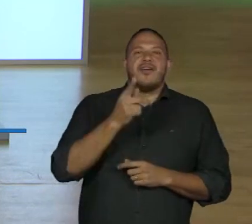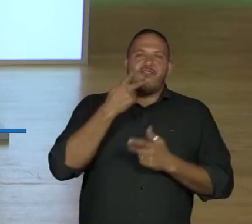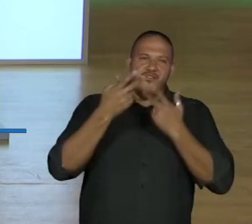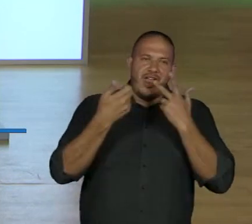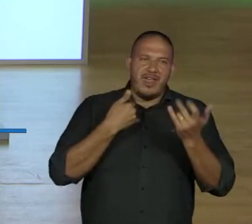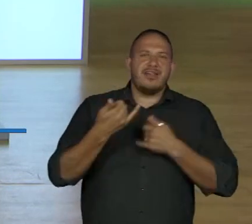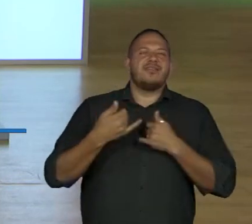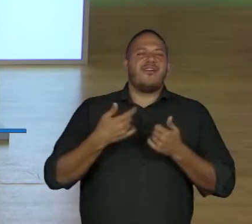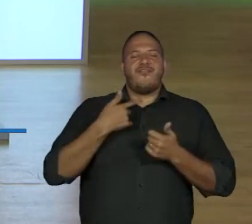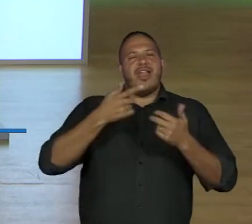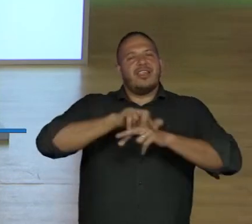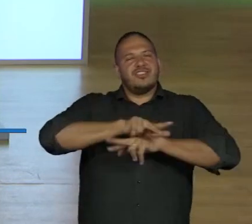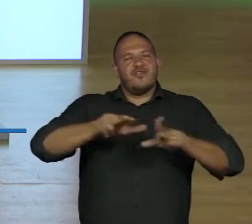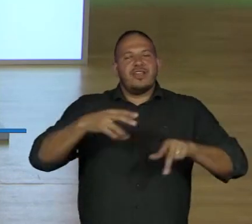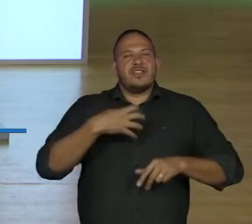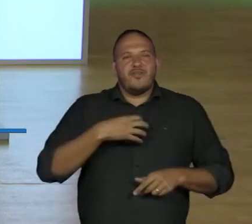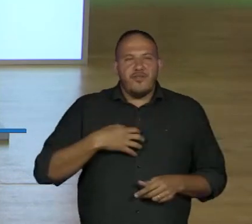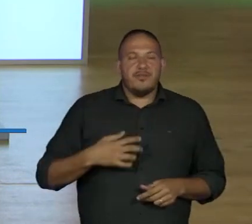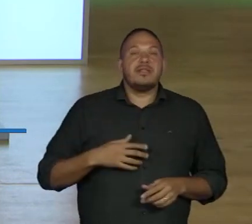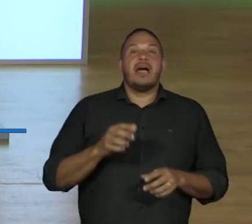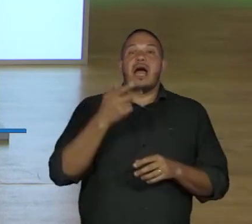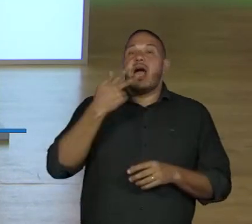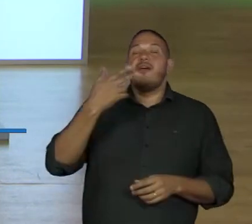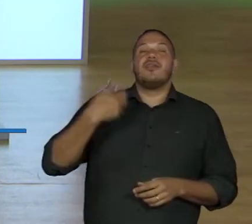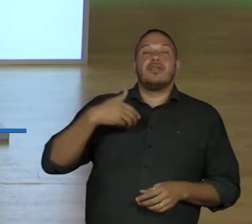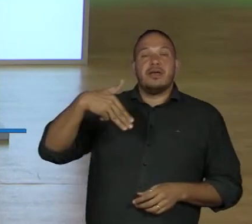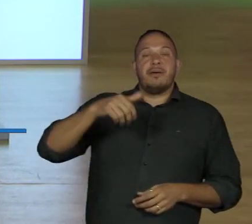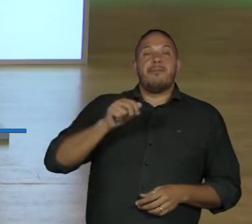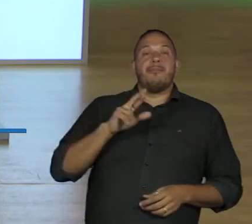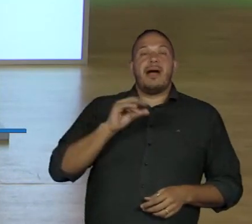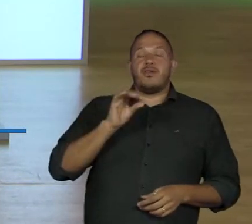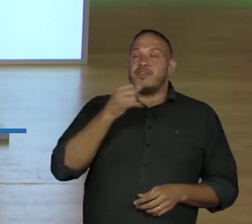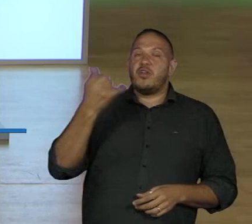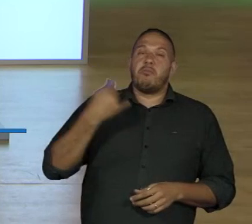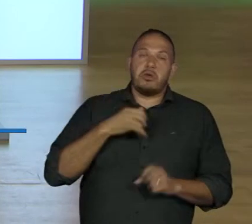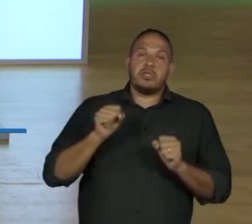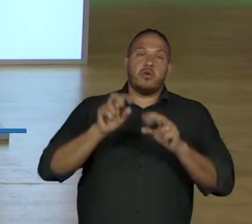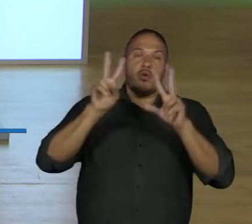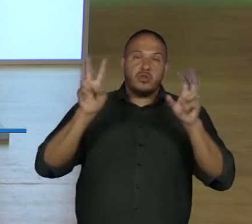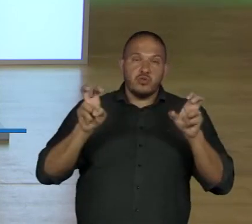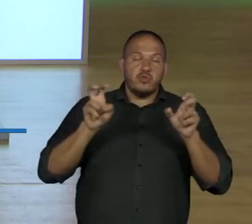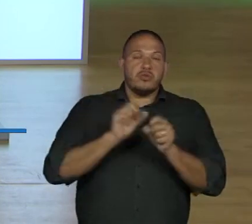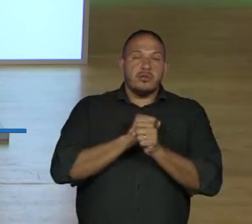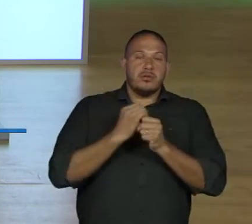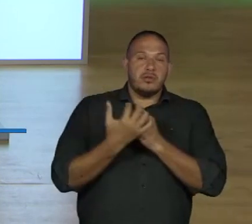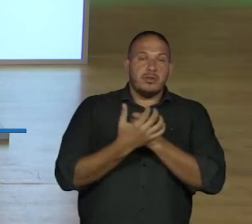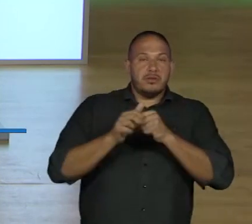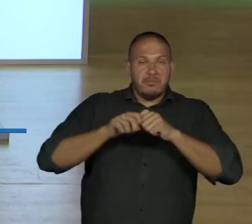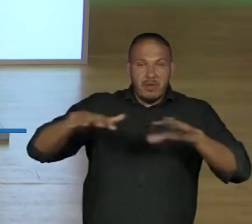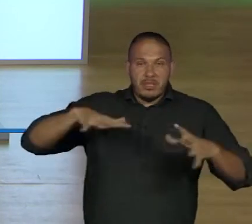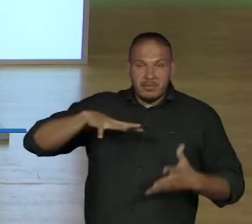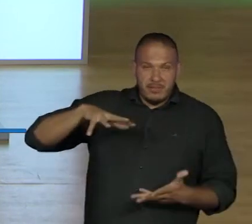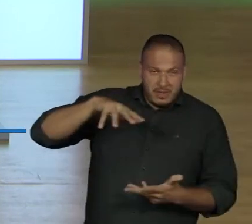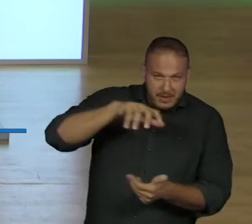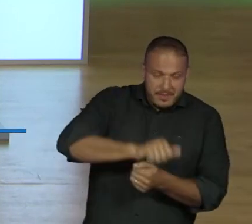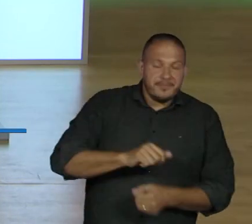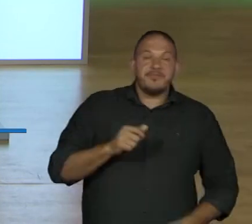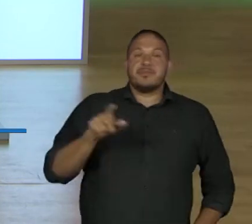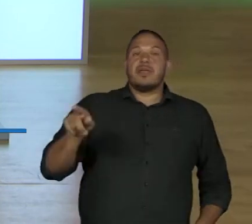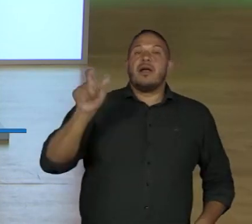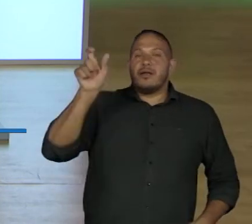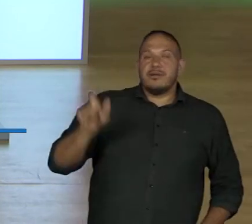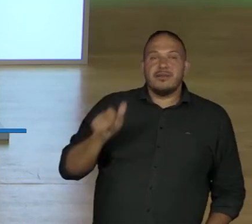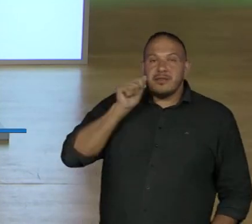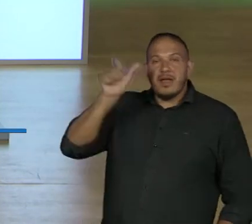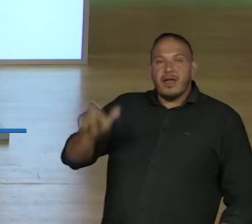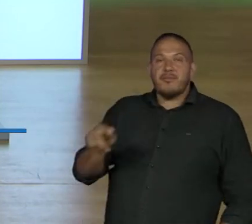diversos países. Pandemia. O Marcos diz que pode ser o assunto pandemia. A Kate diz que é questão de prevenção.